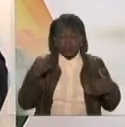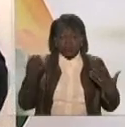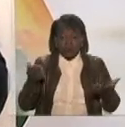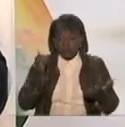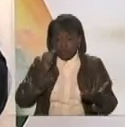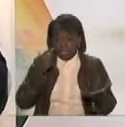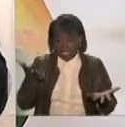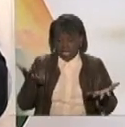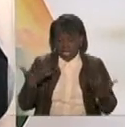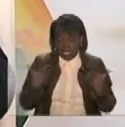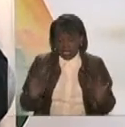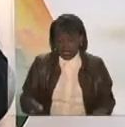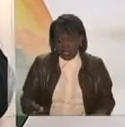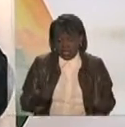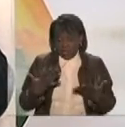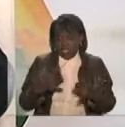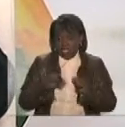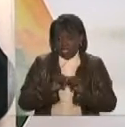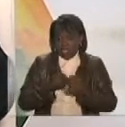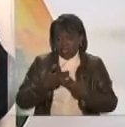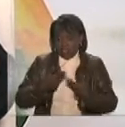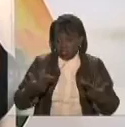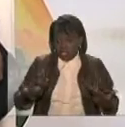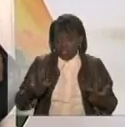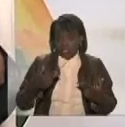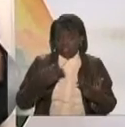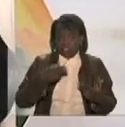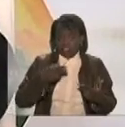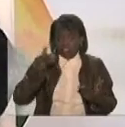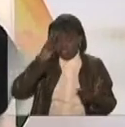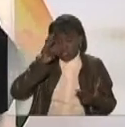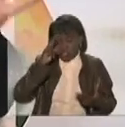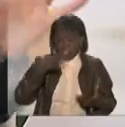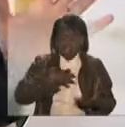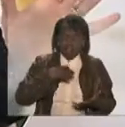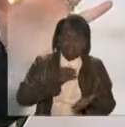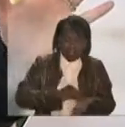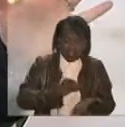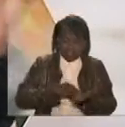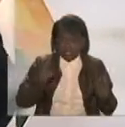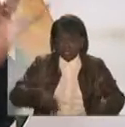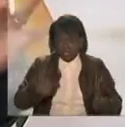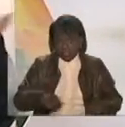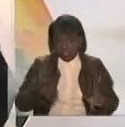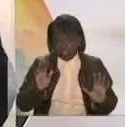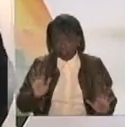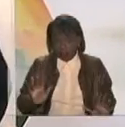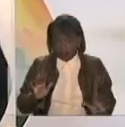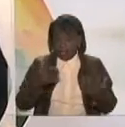ela se coloca nesse lugar de objeto por carências e por histórias aí que a gente não consegue,